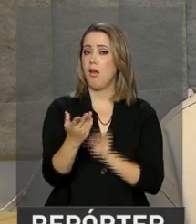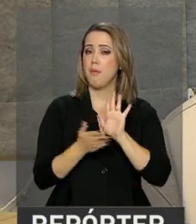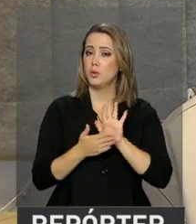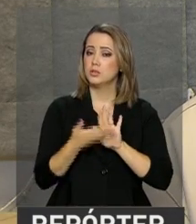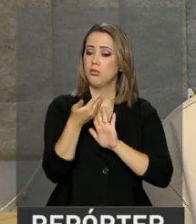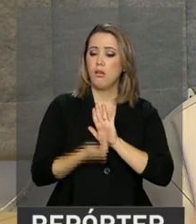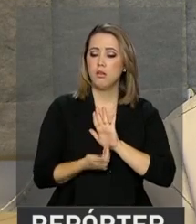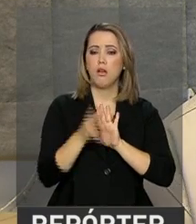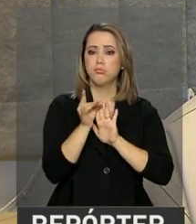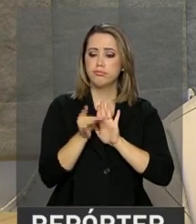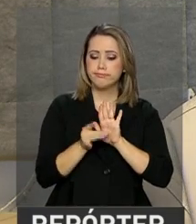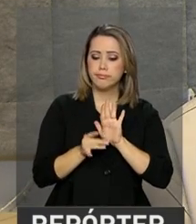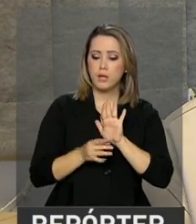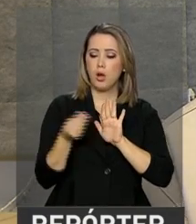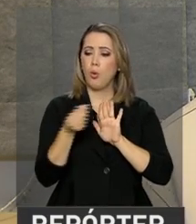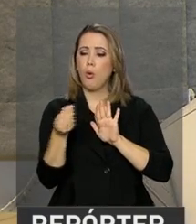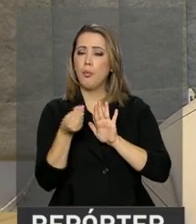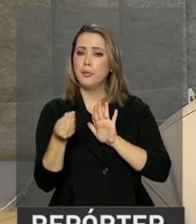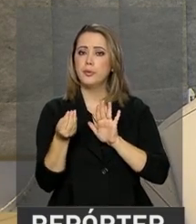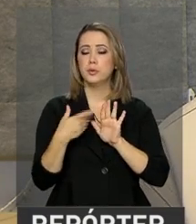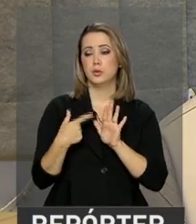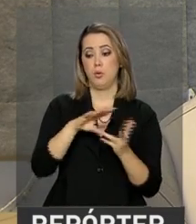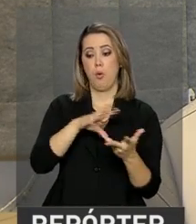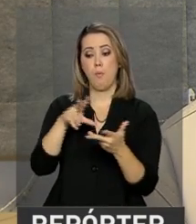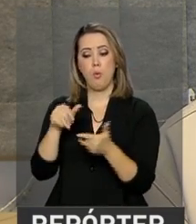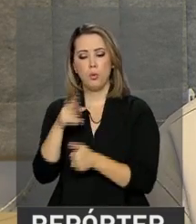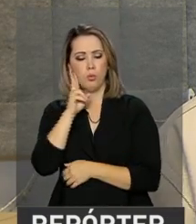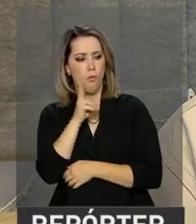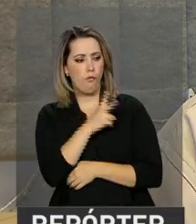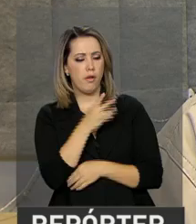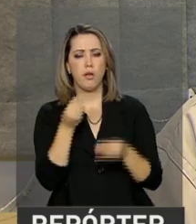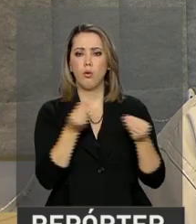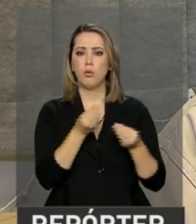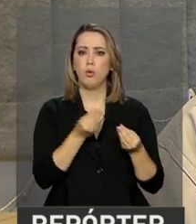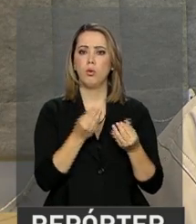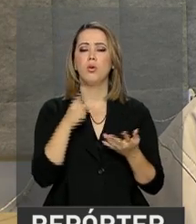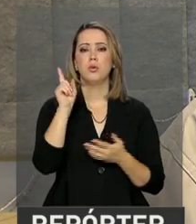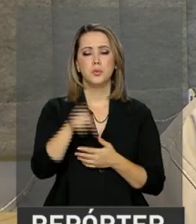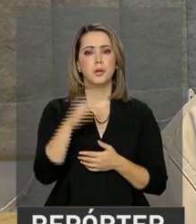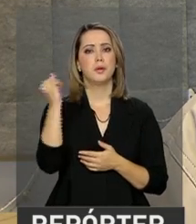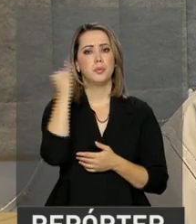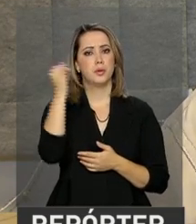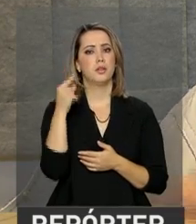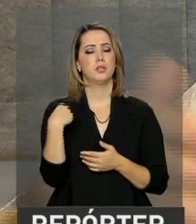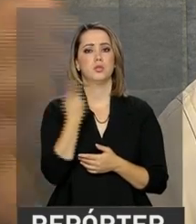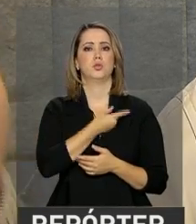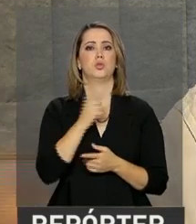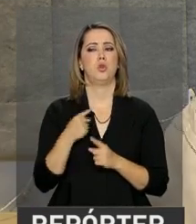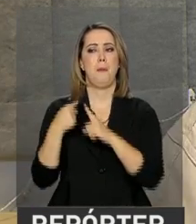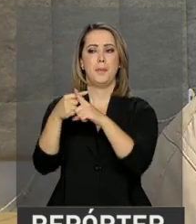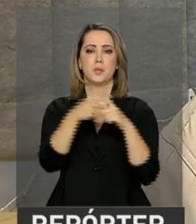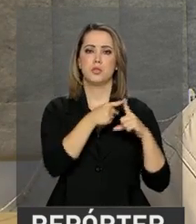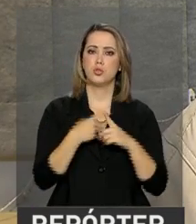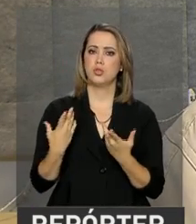também mostrarem a Comunidade Internacional o que consideram ser os aspectos positivos